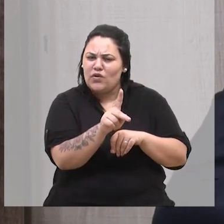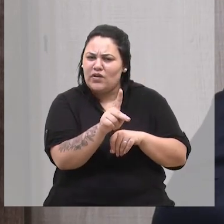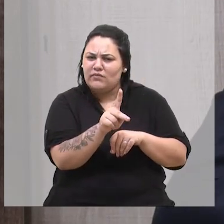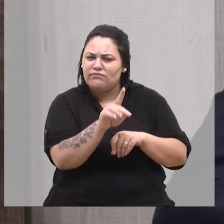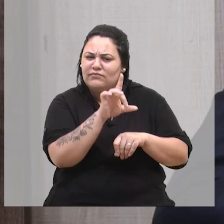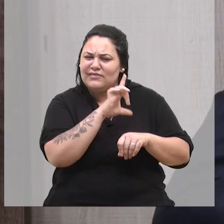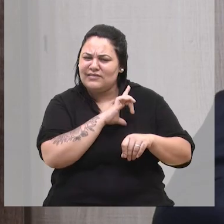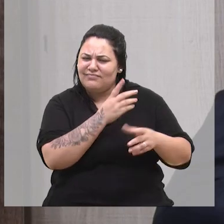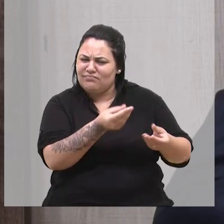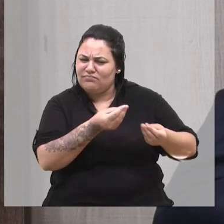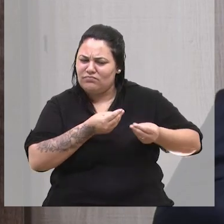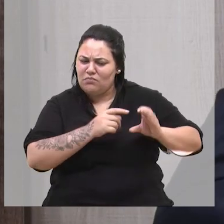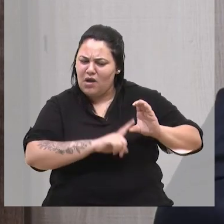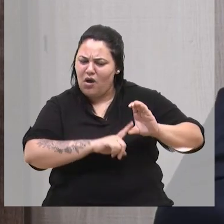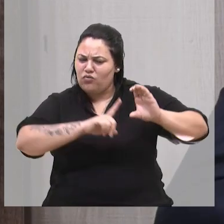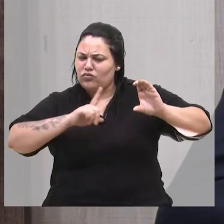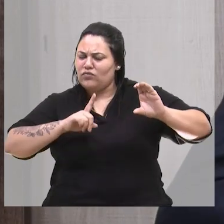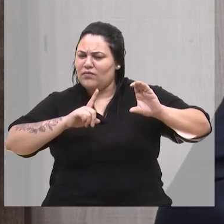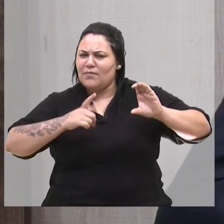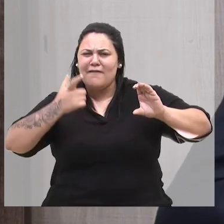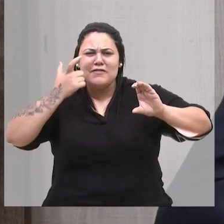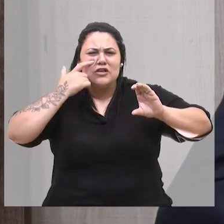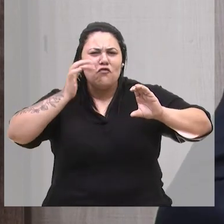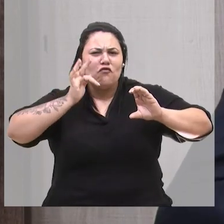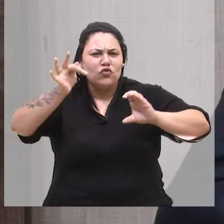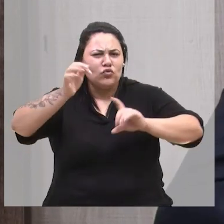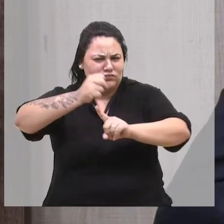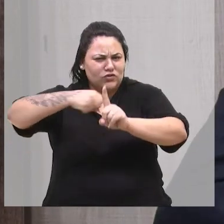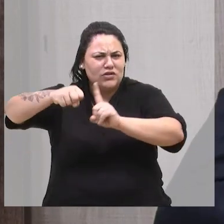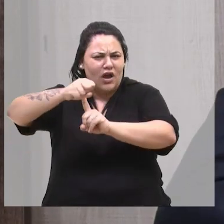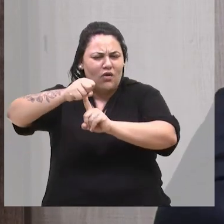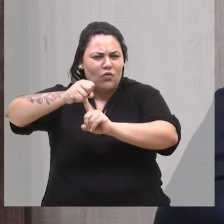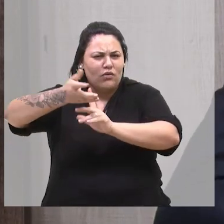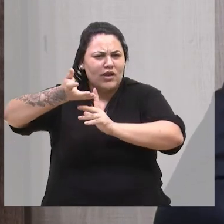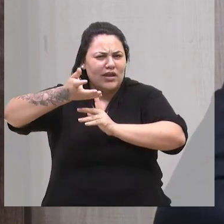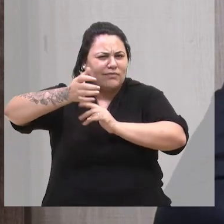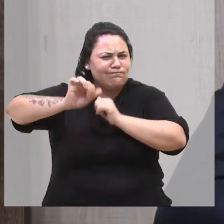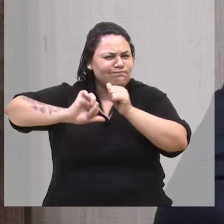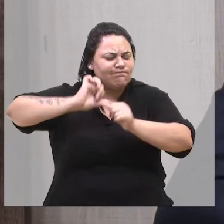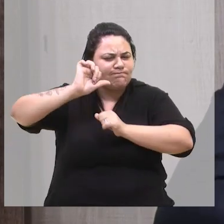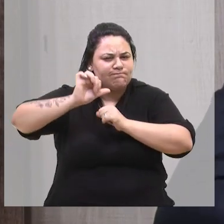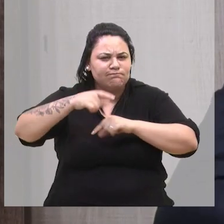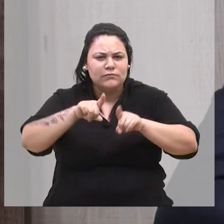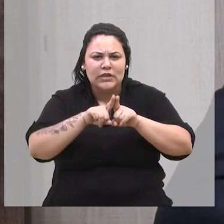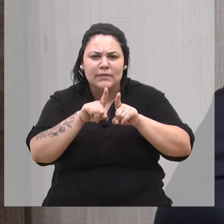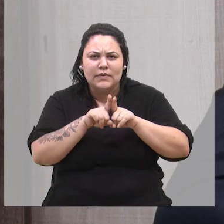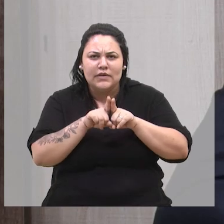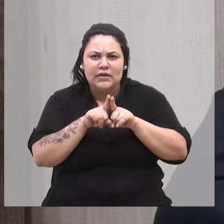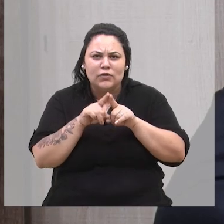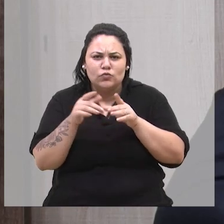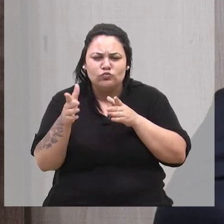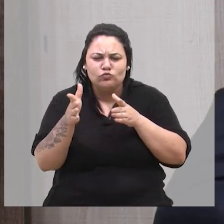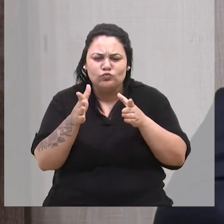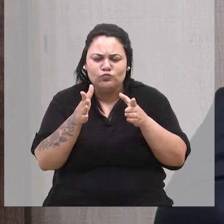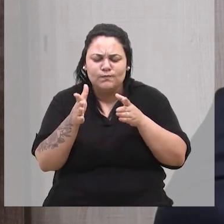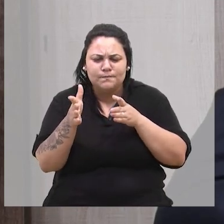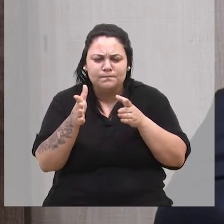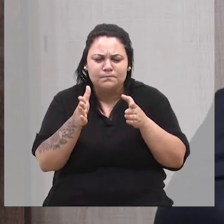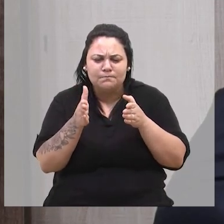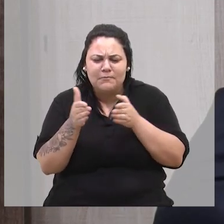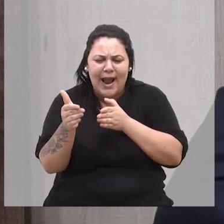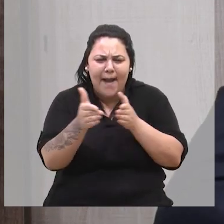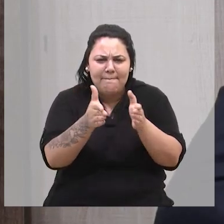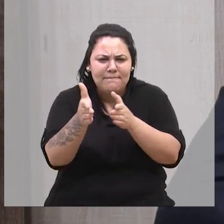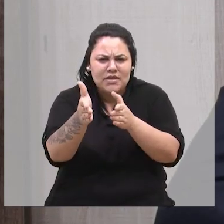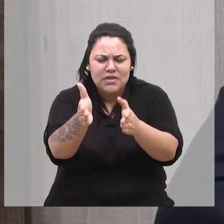certa autonomia e projeção social e acaba se tornando quase que um entremeio ou um